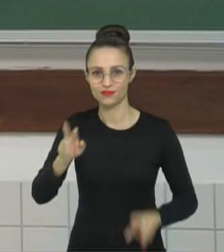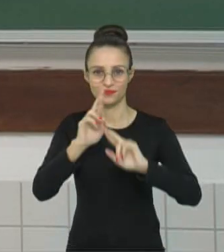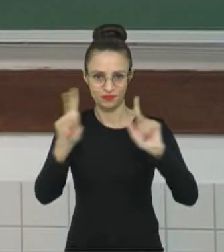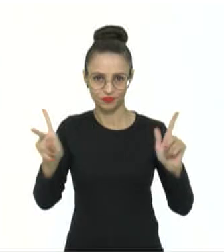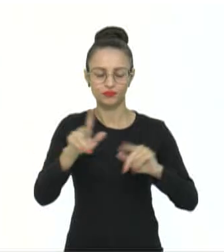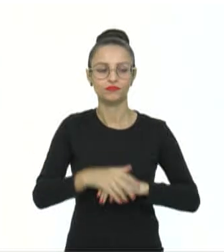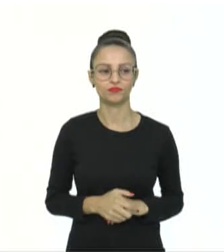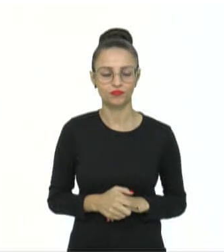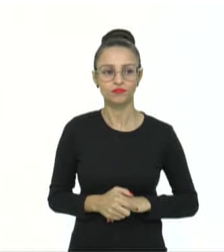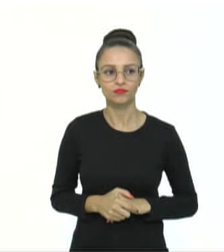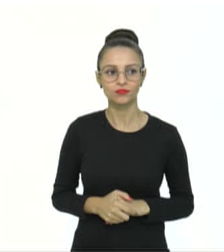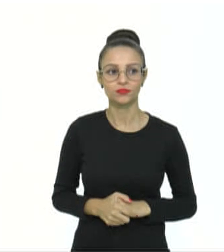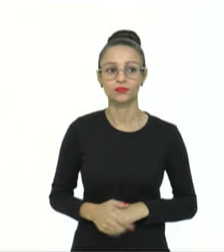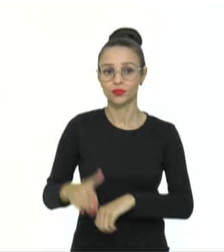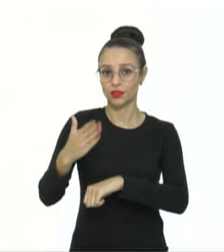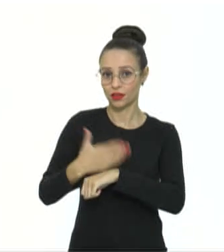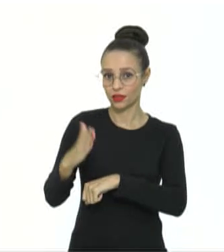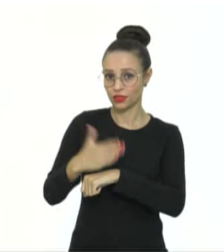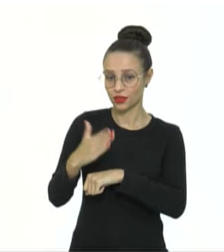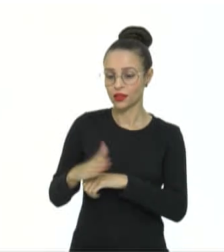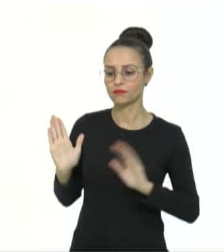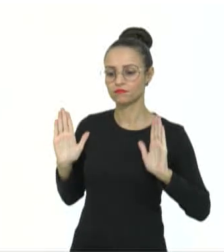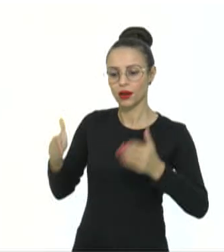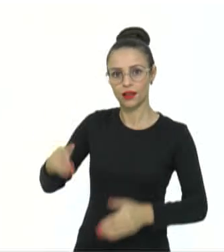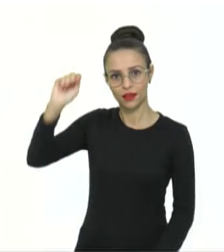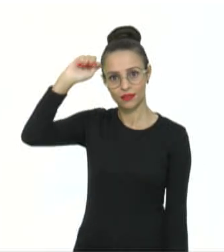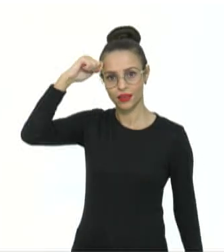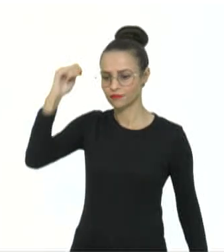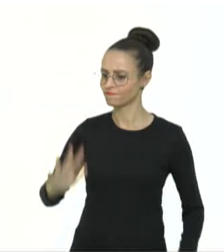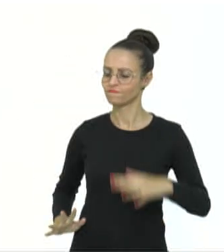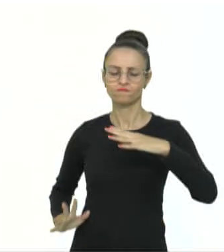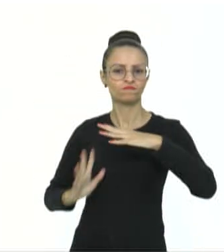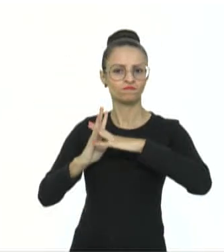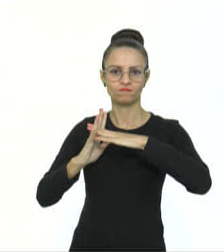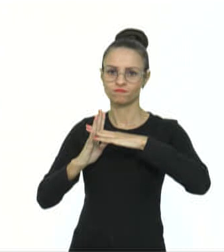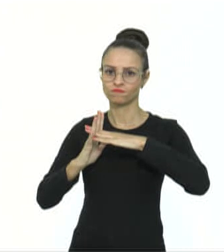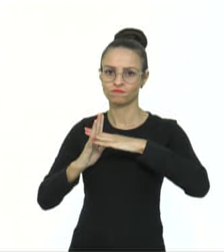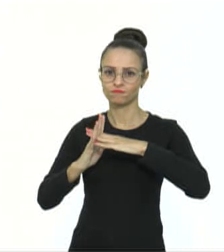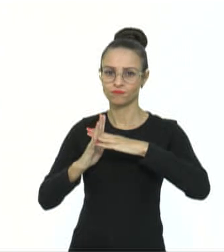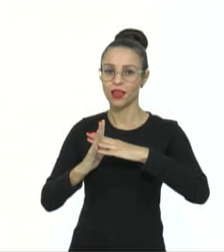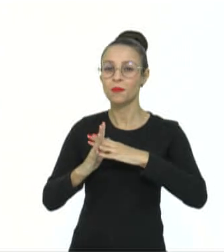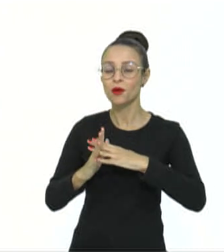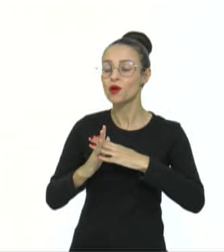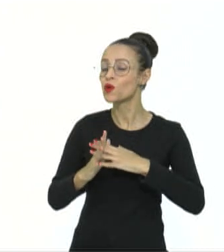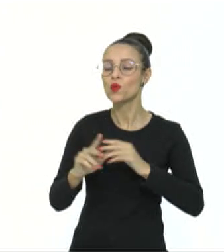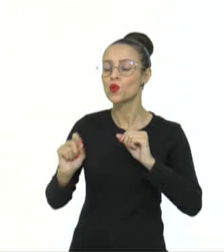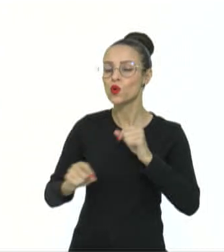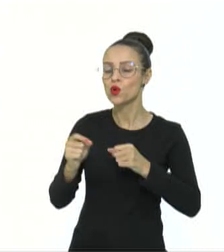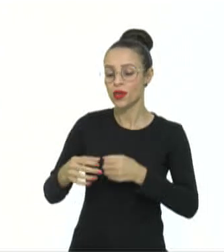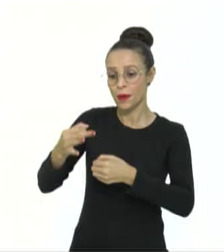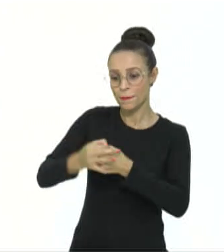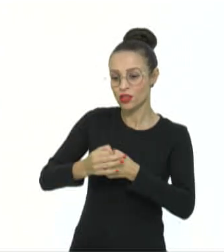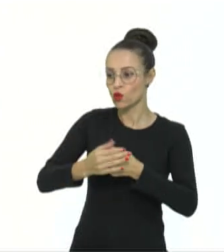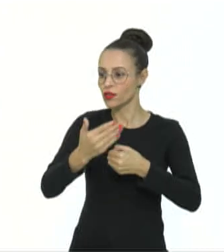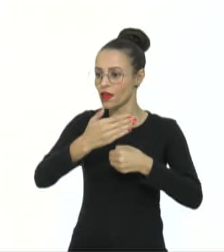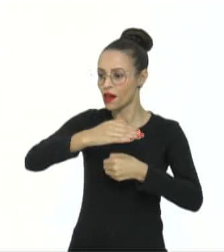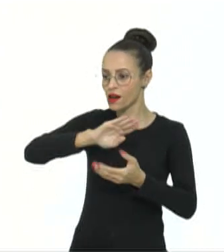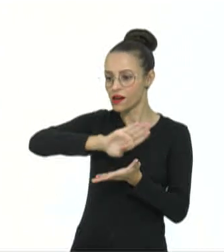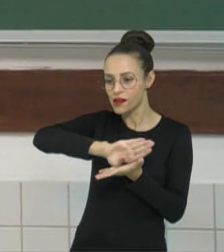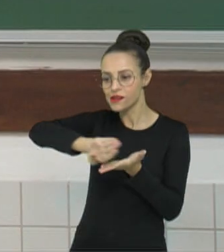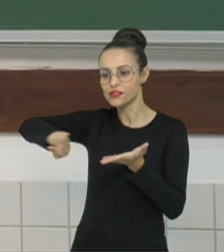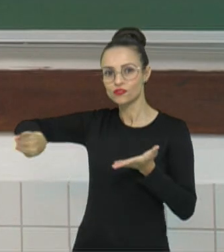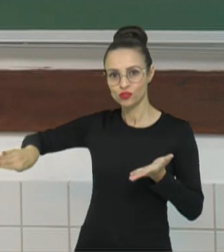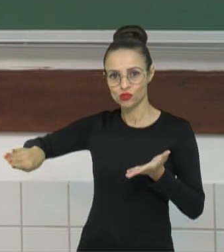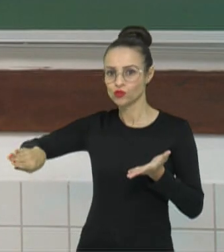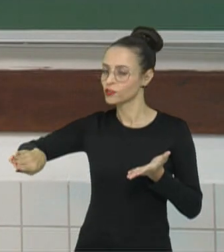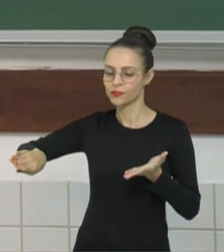Depois, trainee para negros do Magalu extrapolou ao excluir minorias, diz defensor.